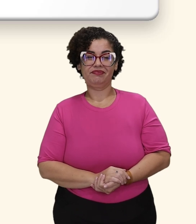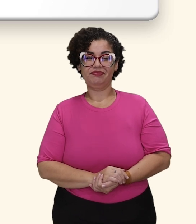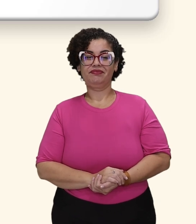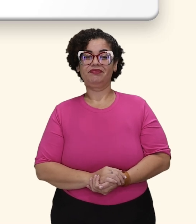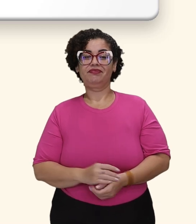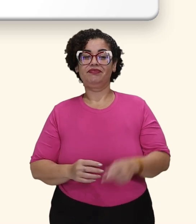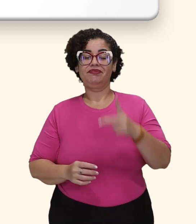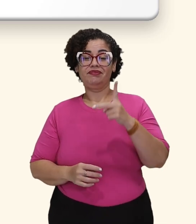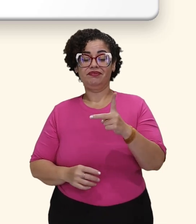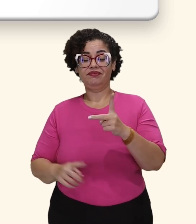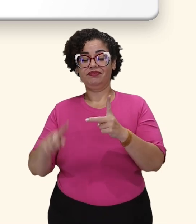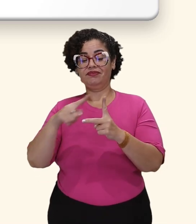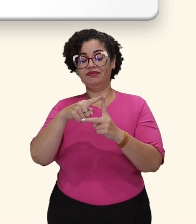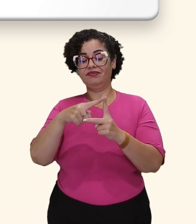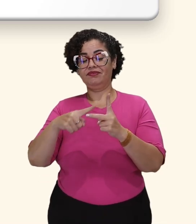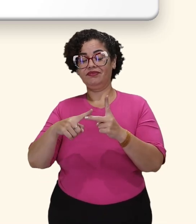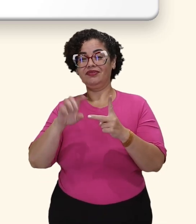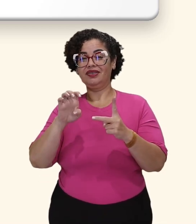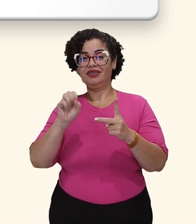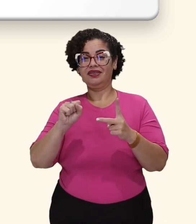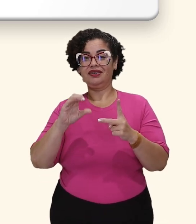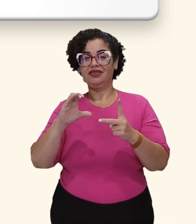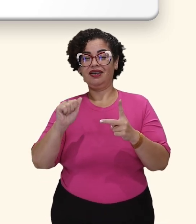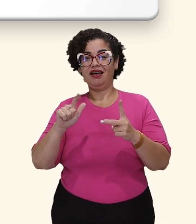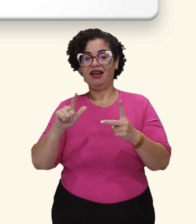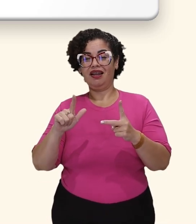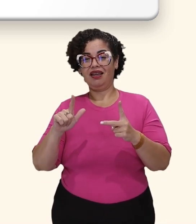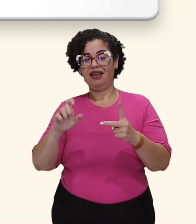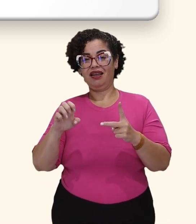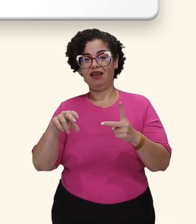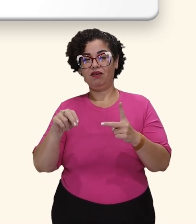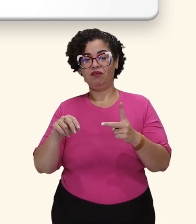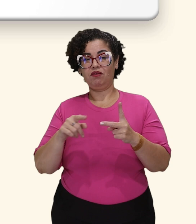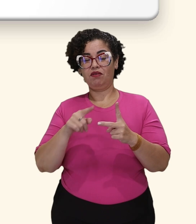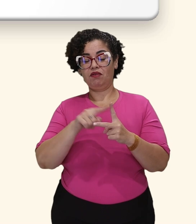Bom, esse aqui é um triângulo chamado de triângulo escaleno,